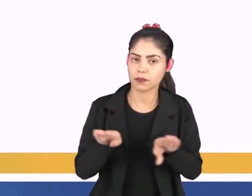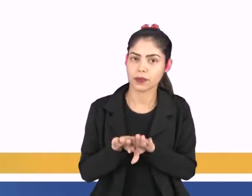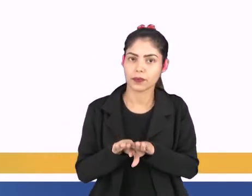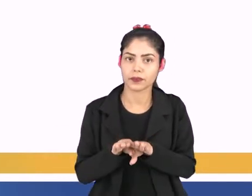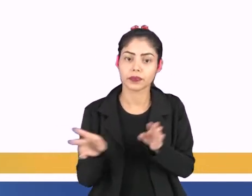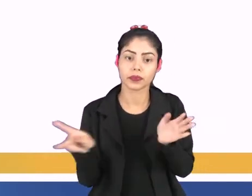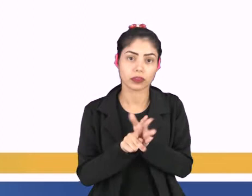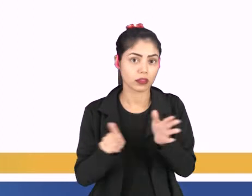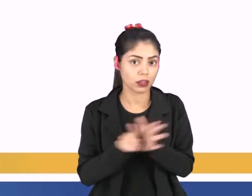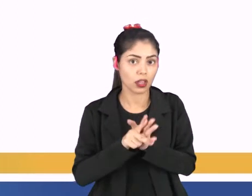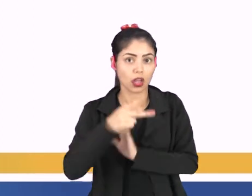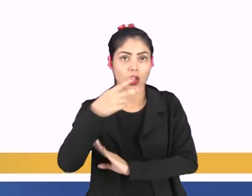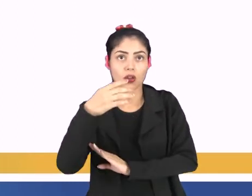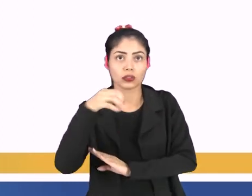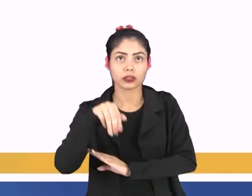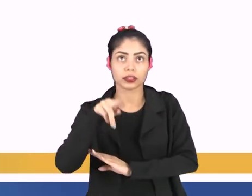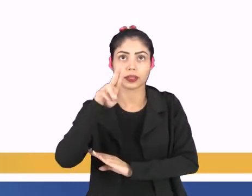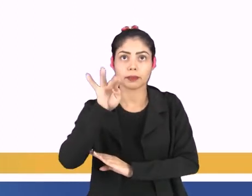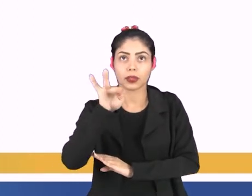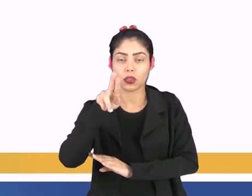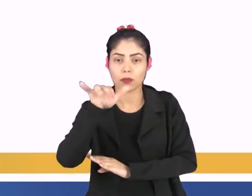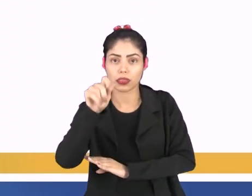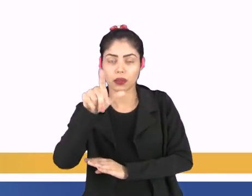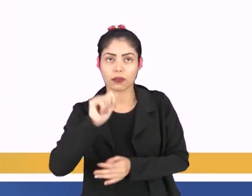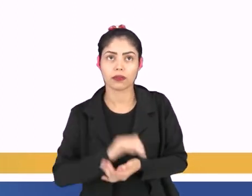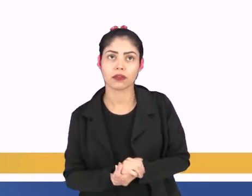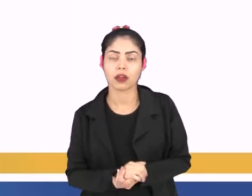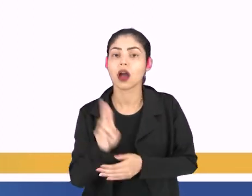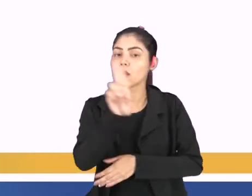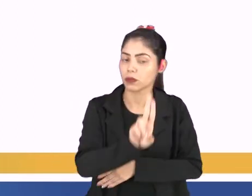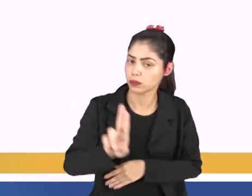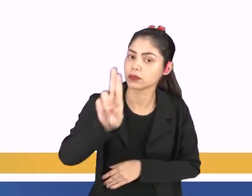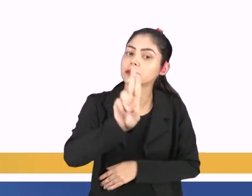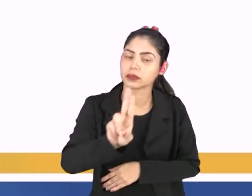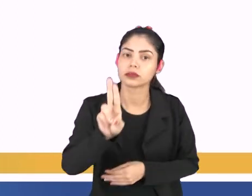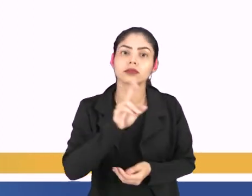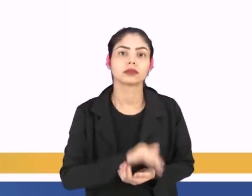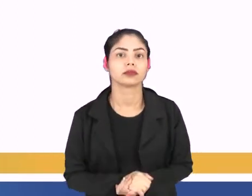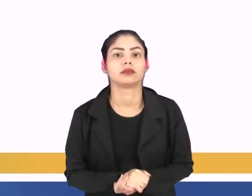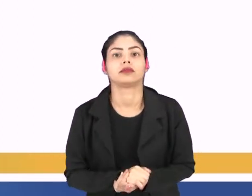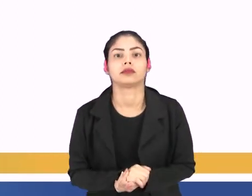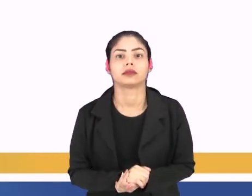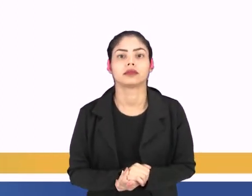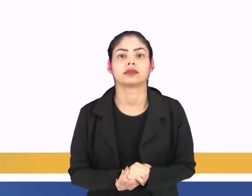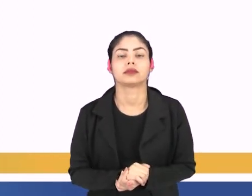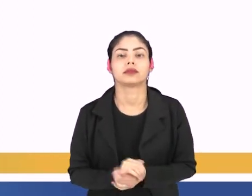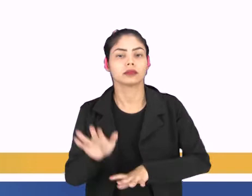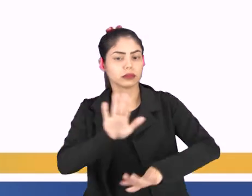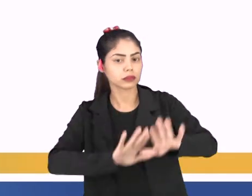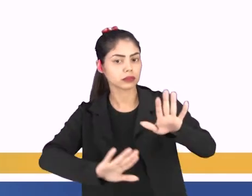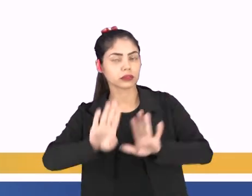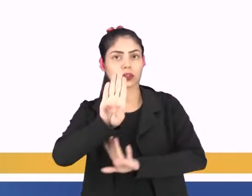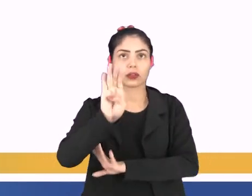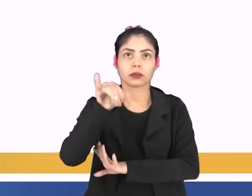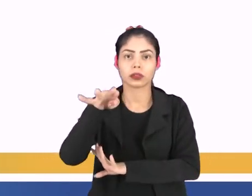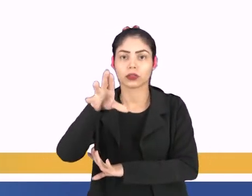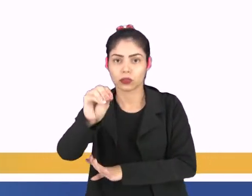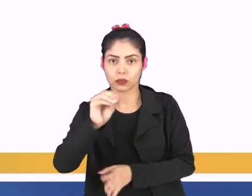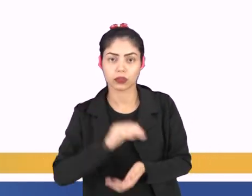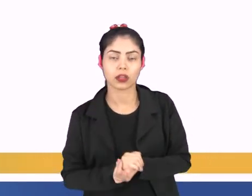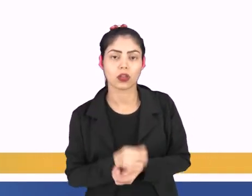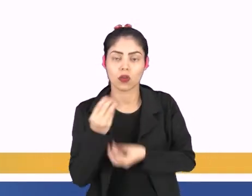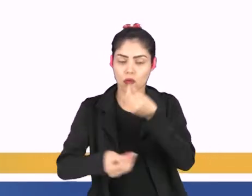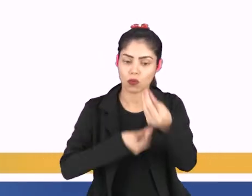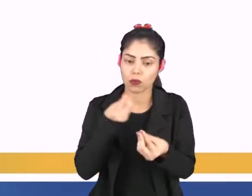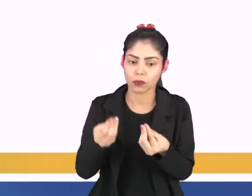método binomial, que é, na verdade, você utilizar a generalização do binômio de Newton,